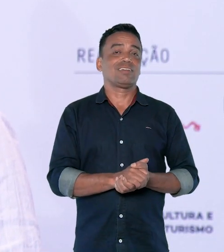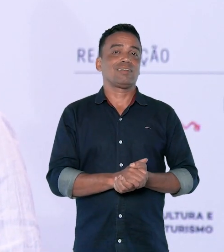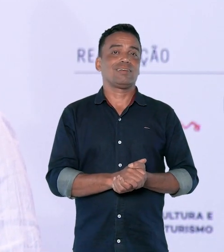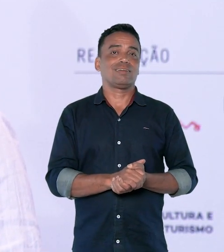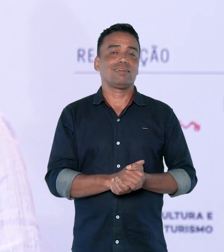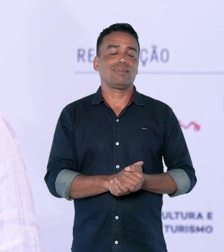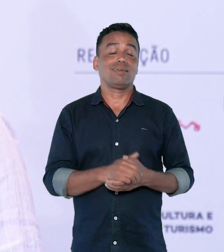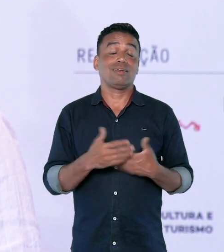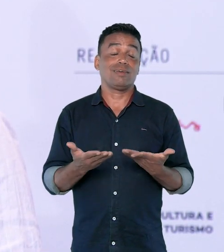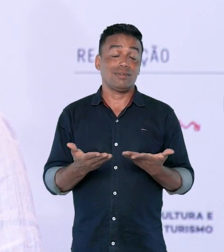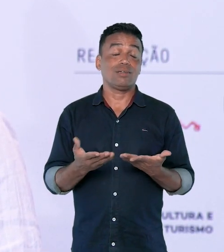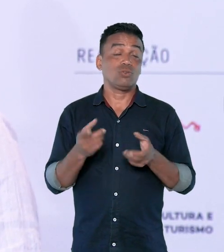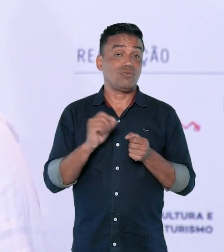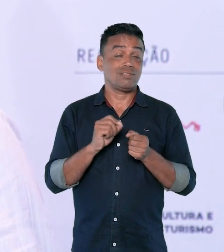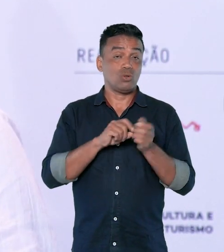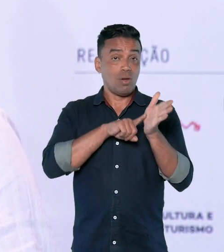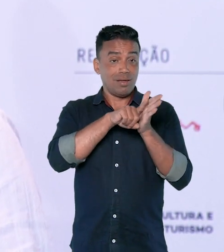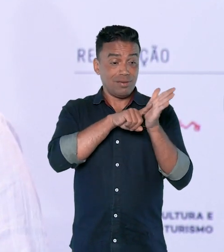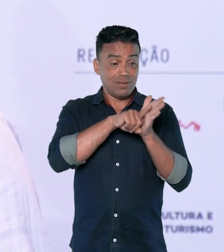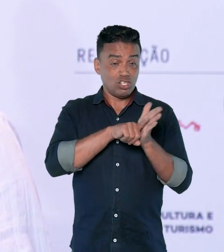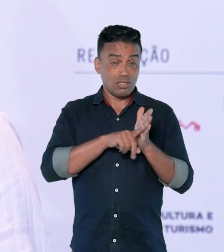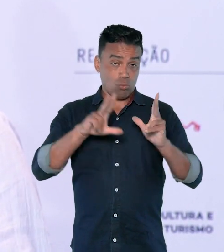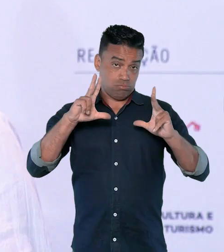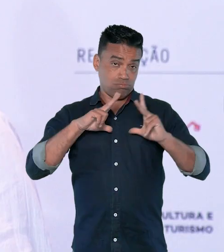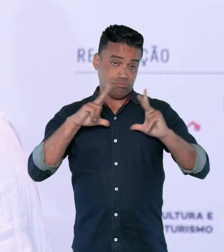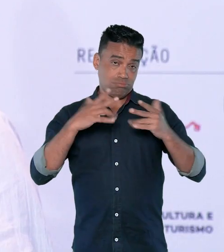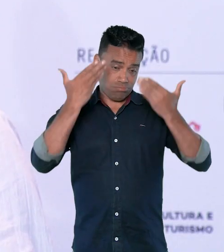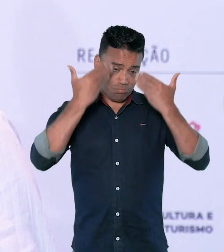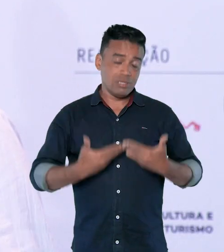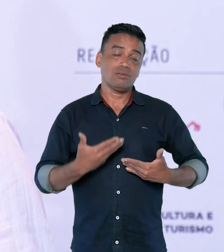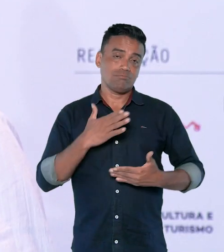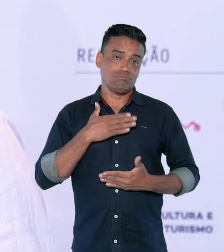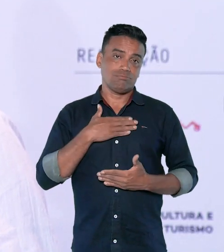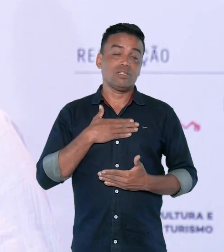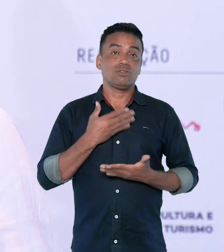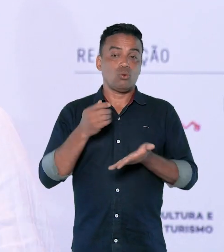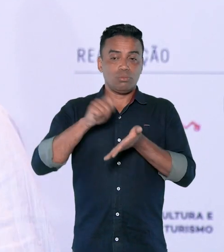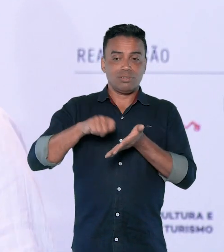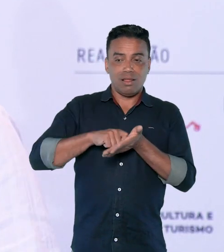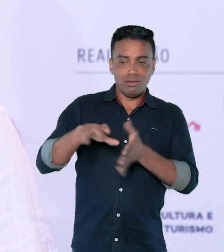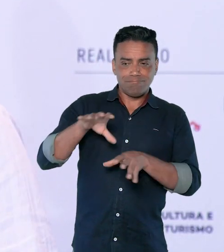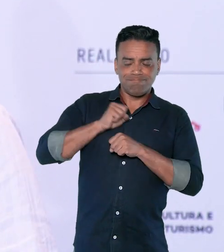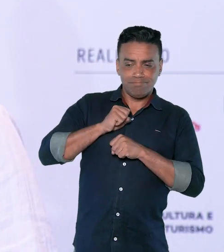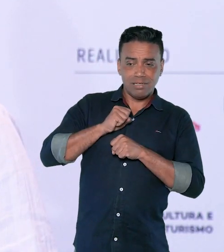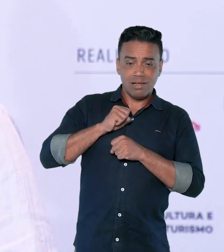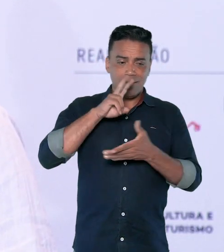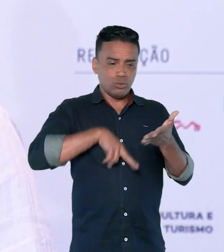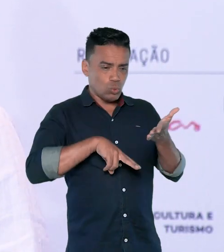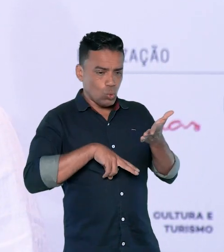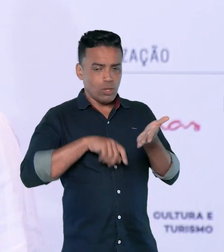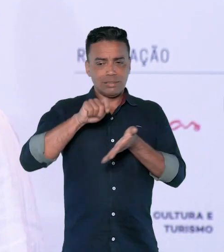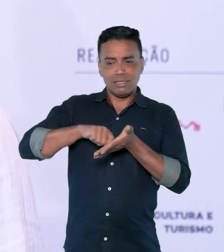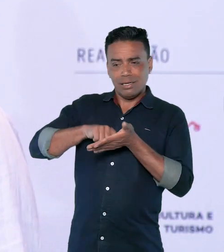E estou fazendo uma investigação que é pessoal também, pensando como a escrita chegou na minha vida e como a leitura chegou na minha vida,